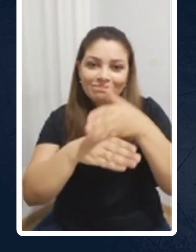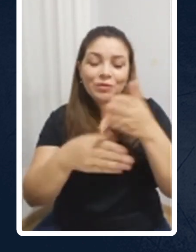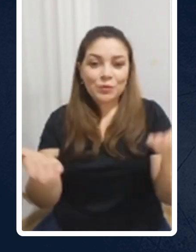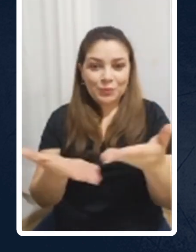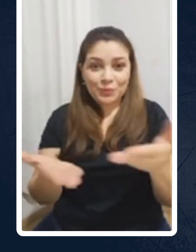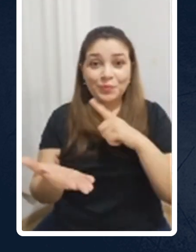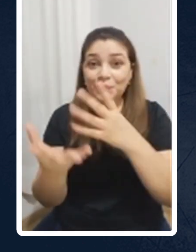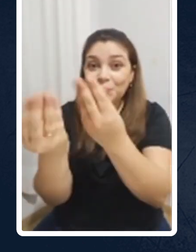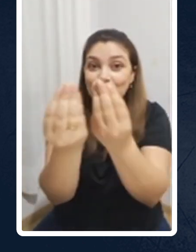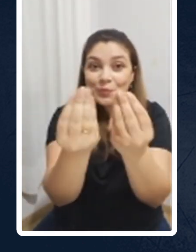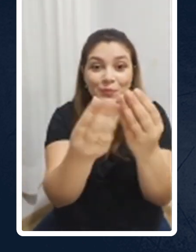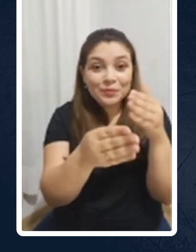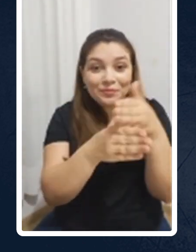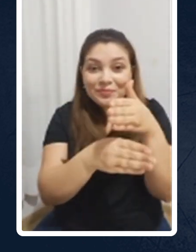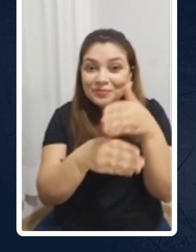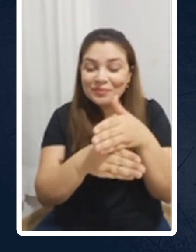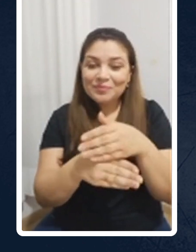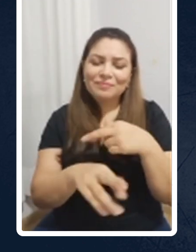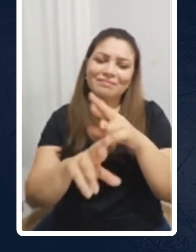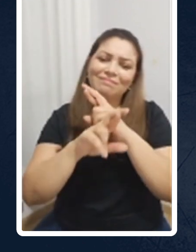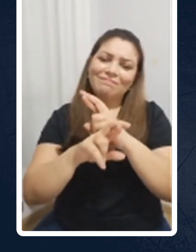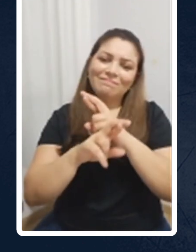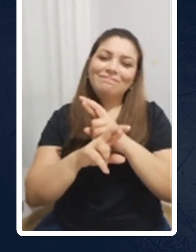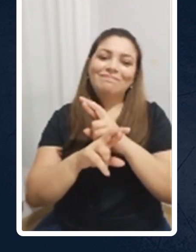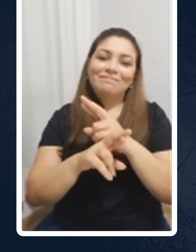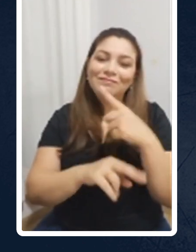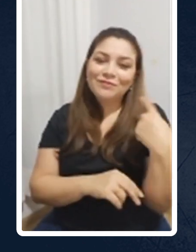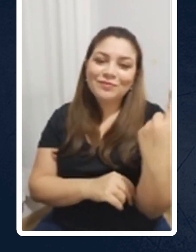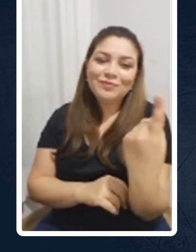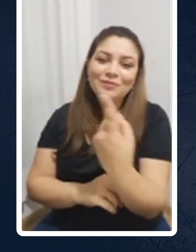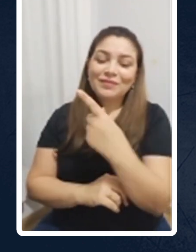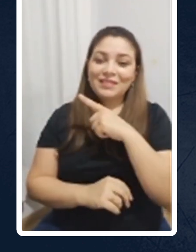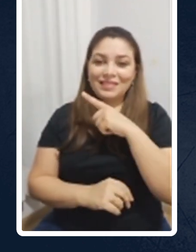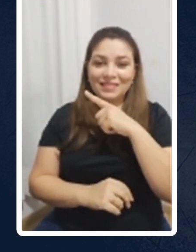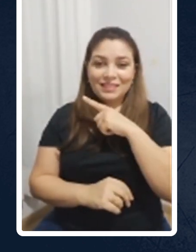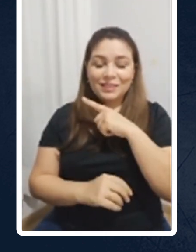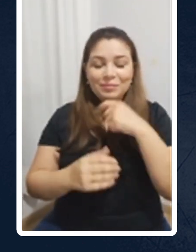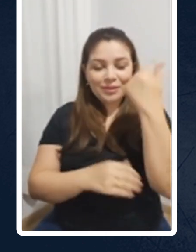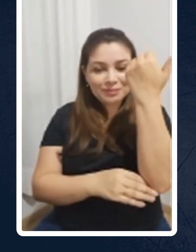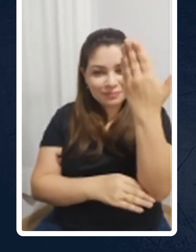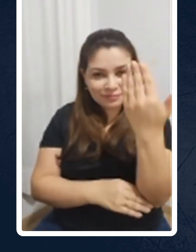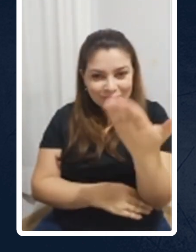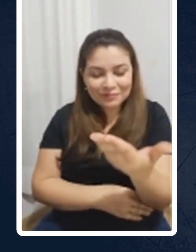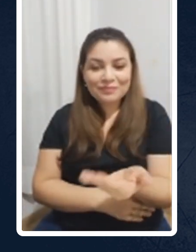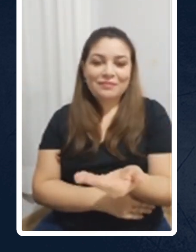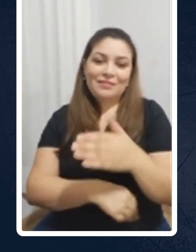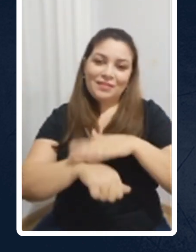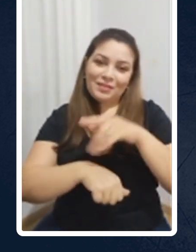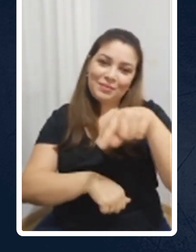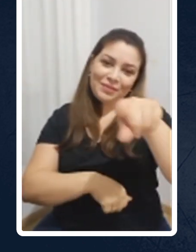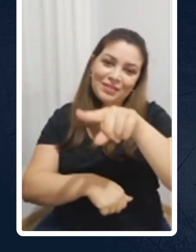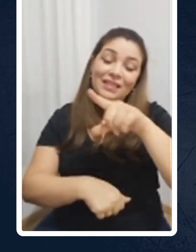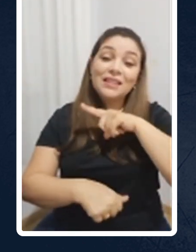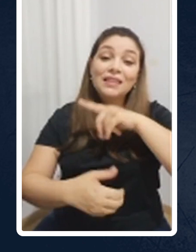e eu espero que tenhamos honrado o tempo de vocês e somos gratos pela participação.